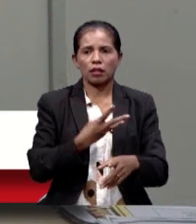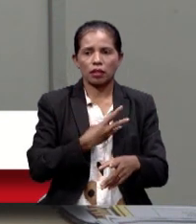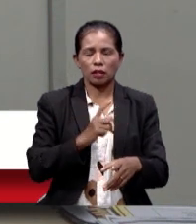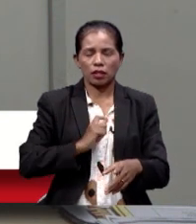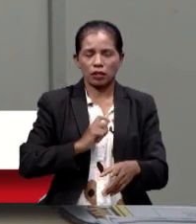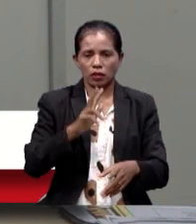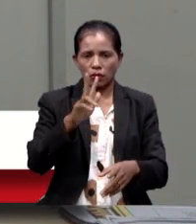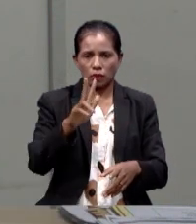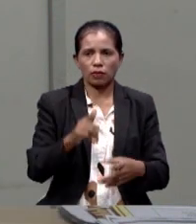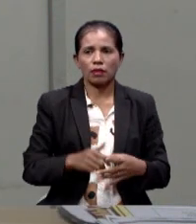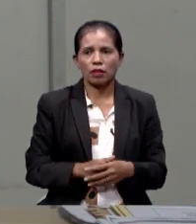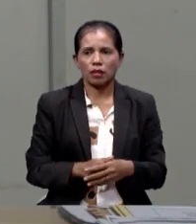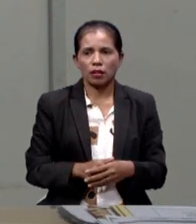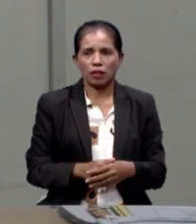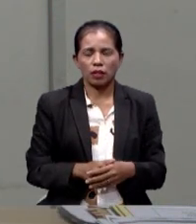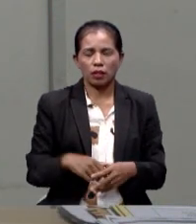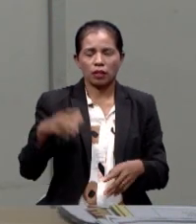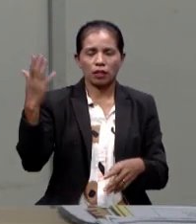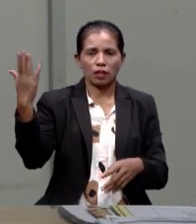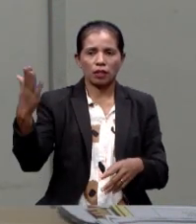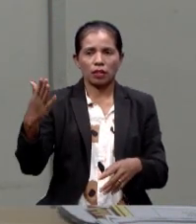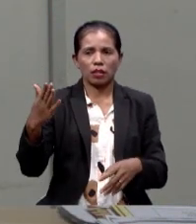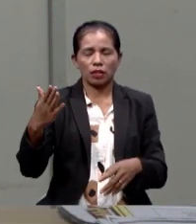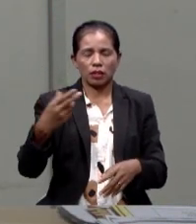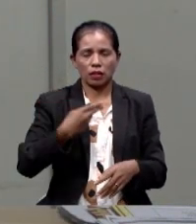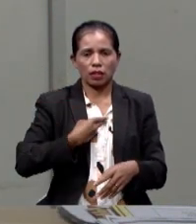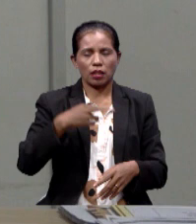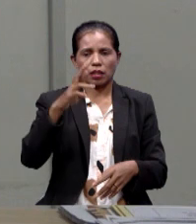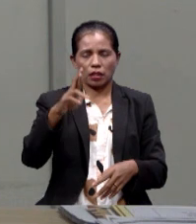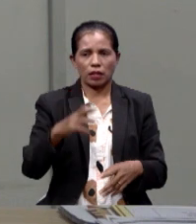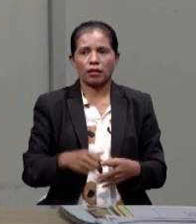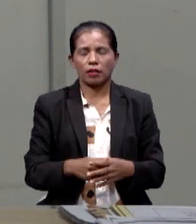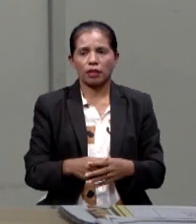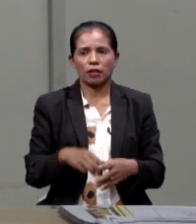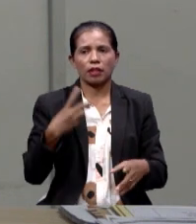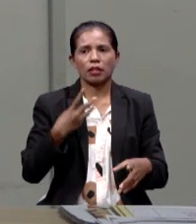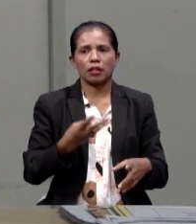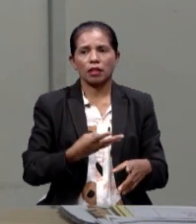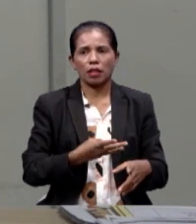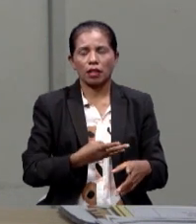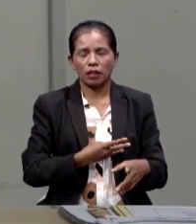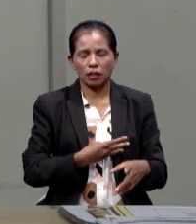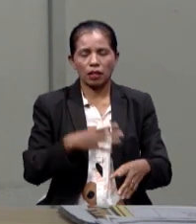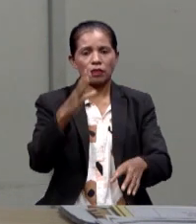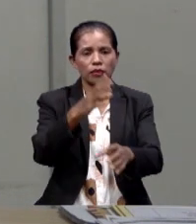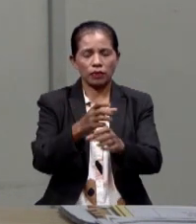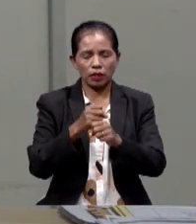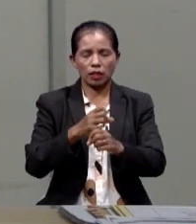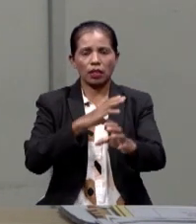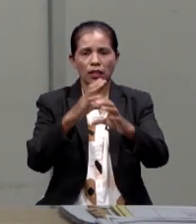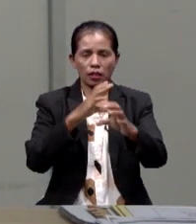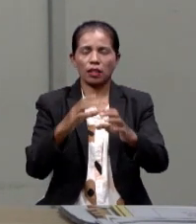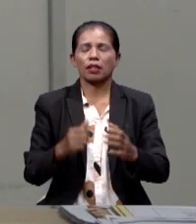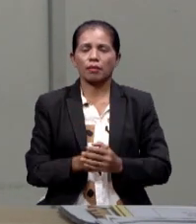naba parti leste maka iha hera naba durante ita halo auto stop ne